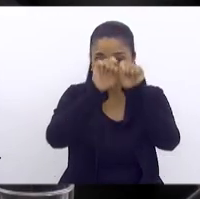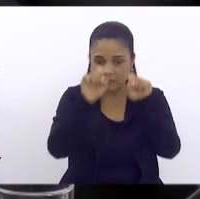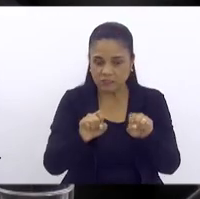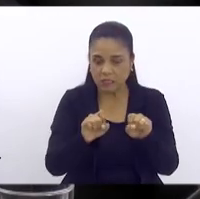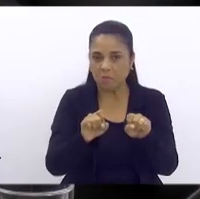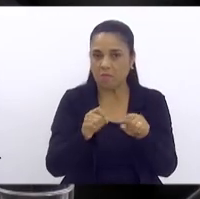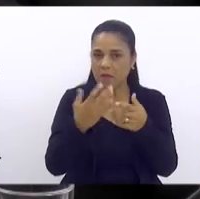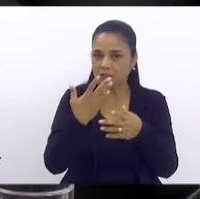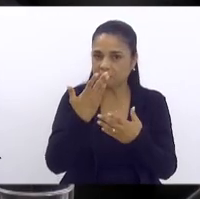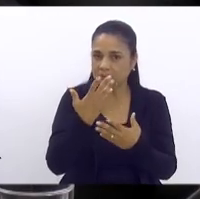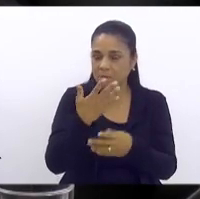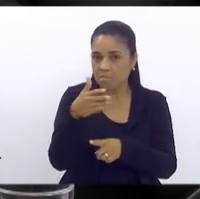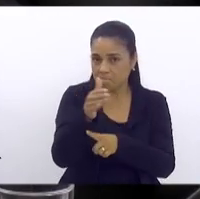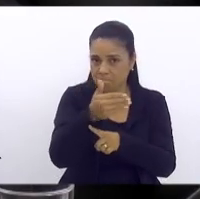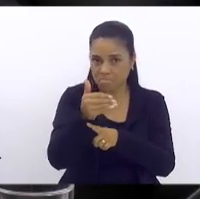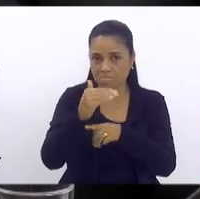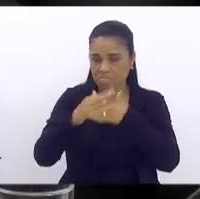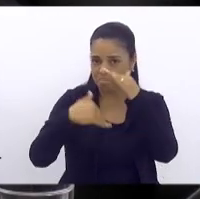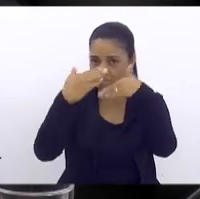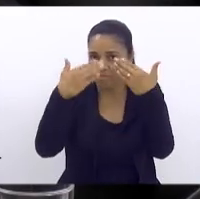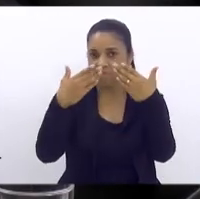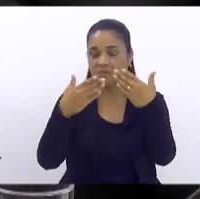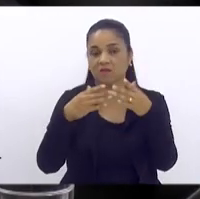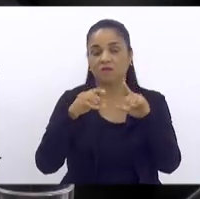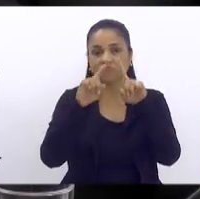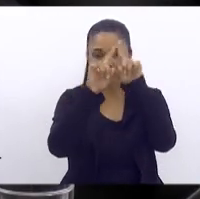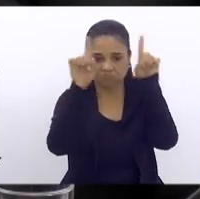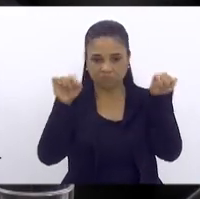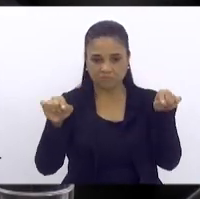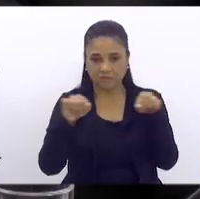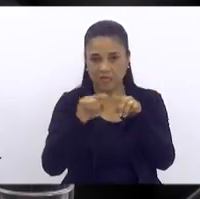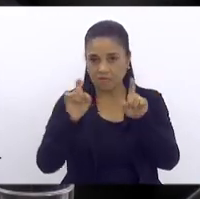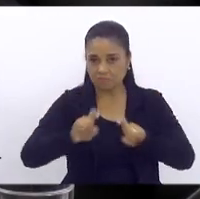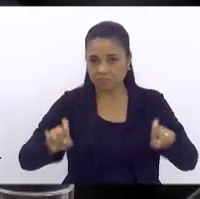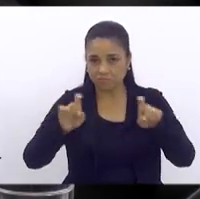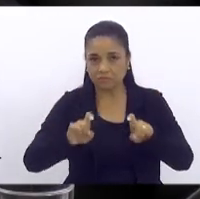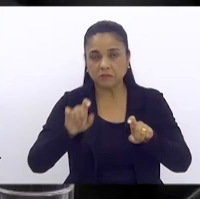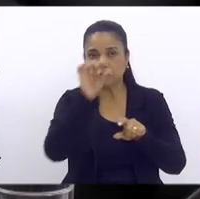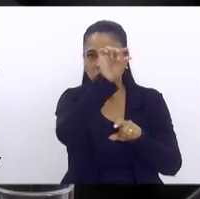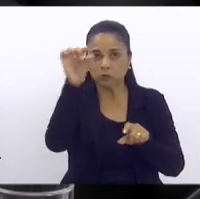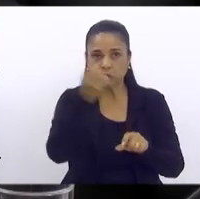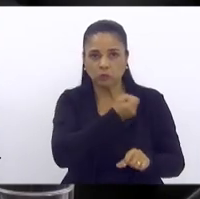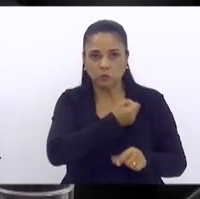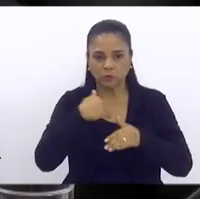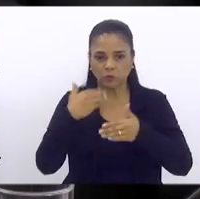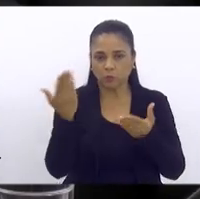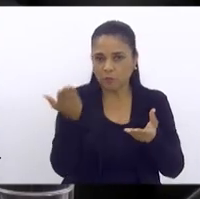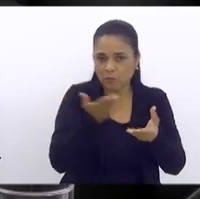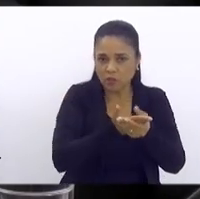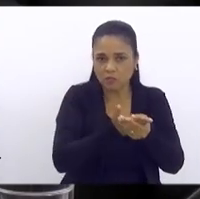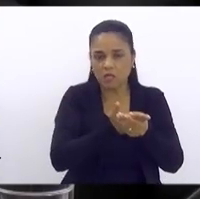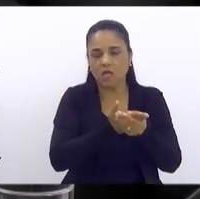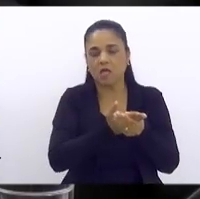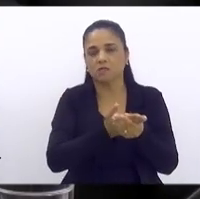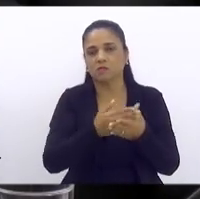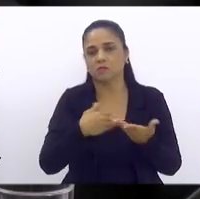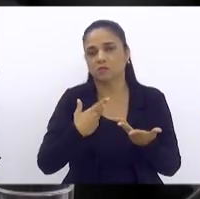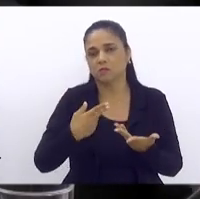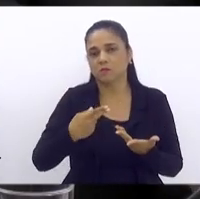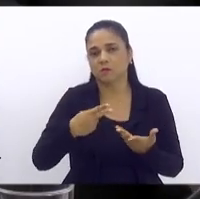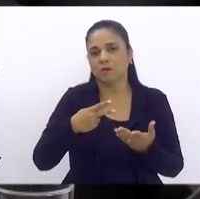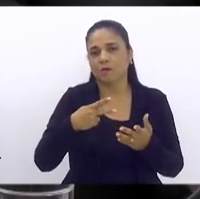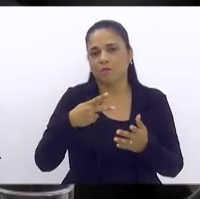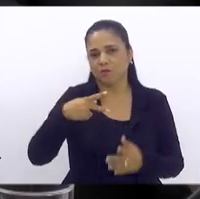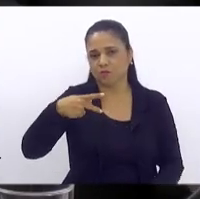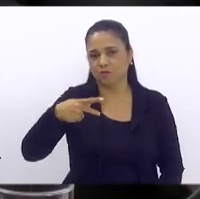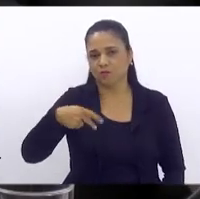processo judicial automático. Afinal, na tela aparece já o número do processo e os telefones de contato, o número do protocolo que a vítima poderia ter acesso para